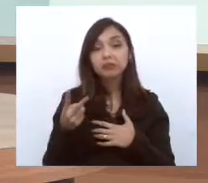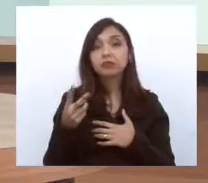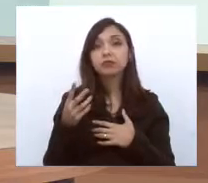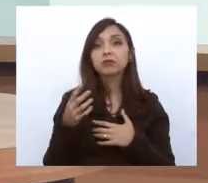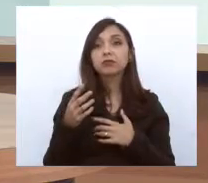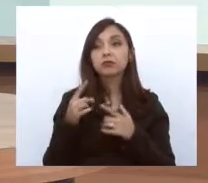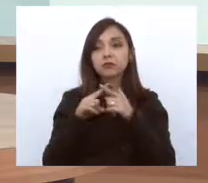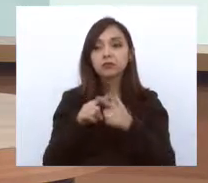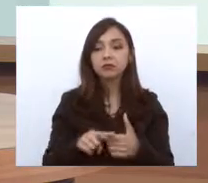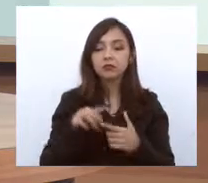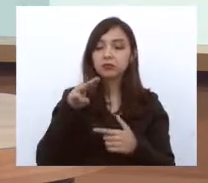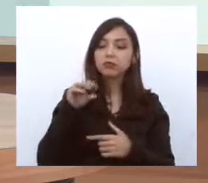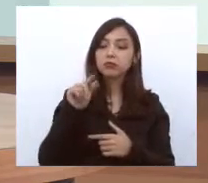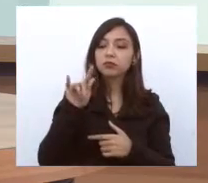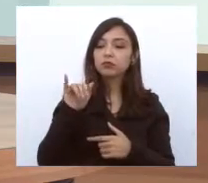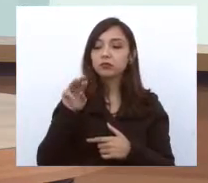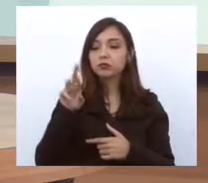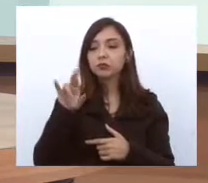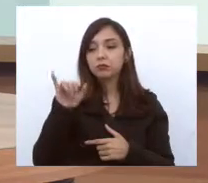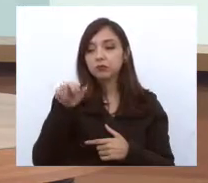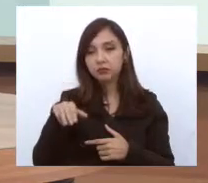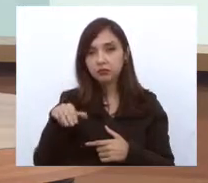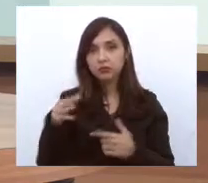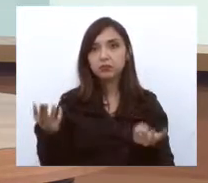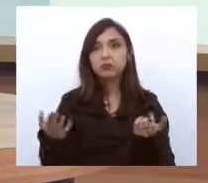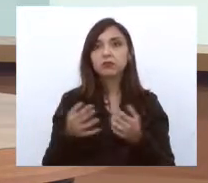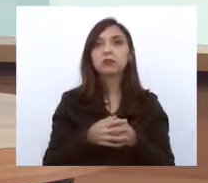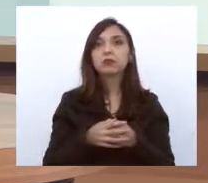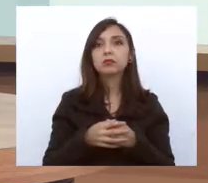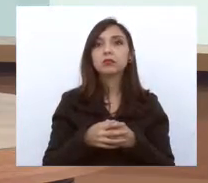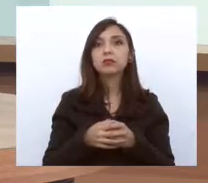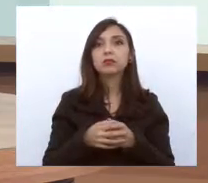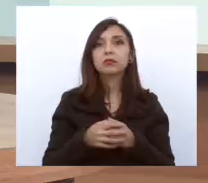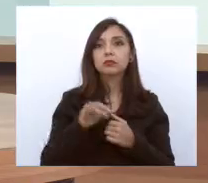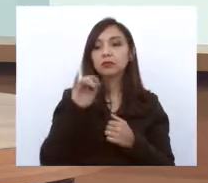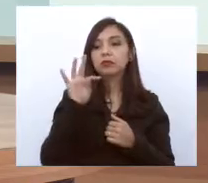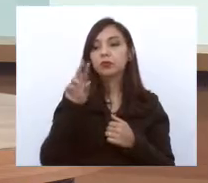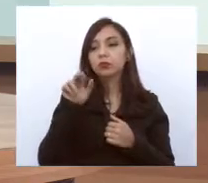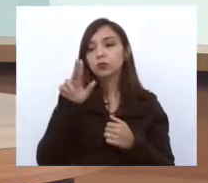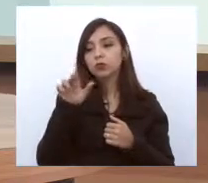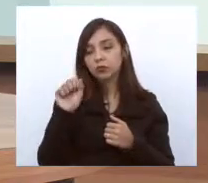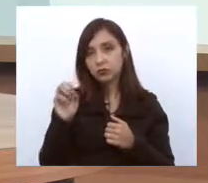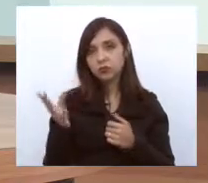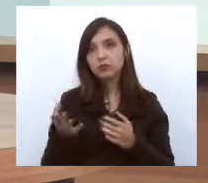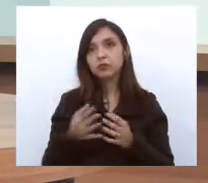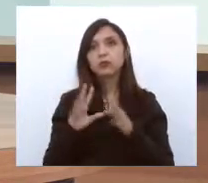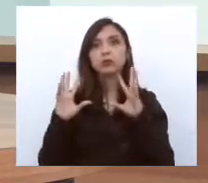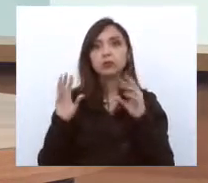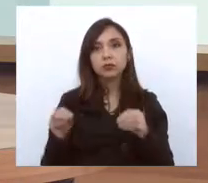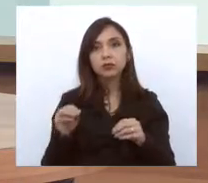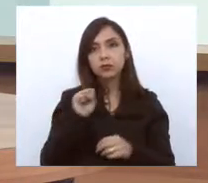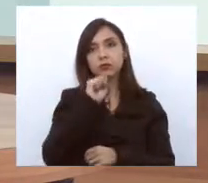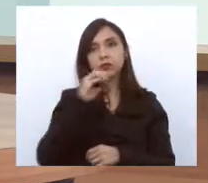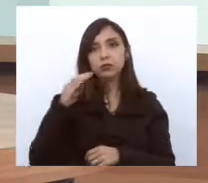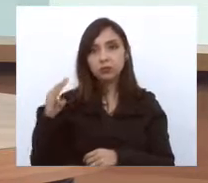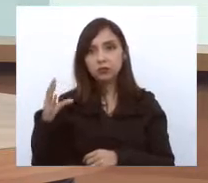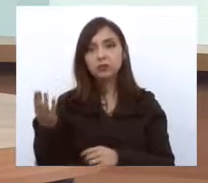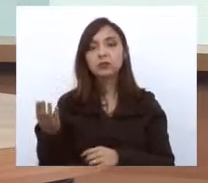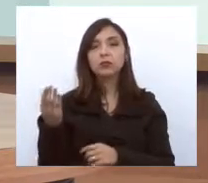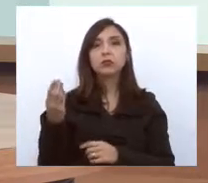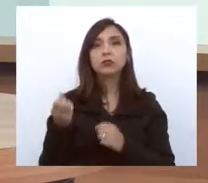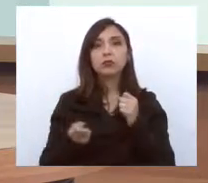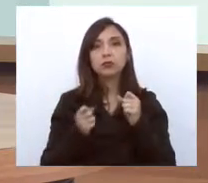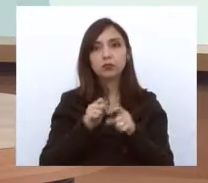o Jimirim, algum deles que eu falo aqui, o Jimirim, Ituano, Oeste, Linense, São Bernardo,